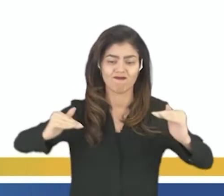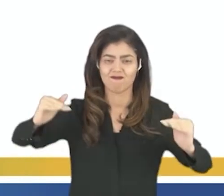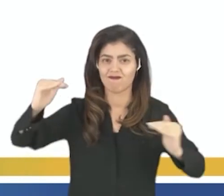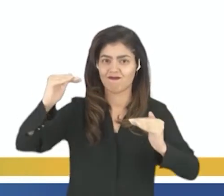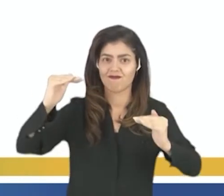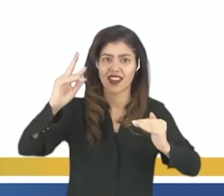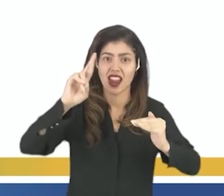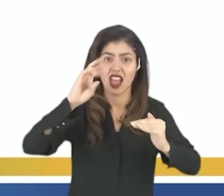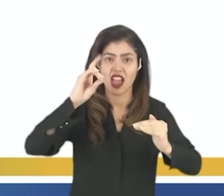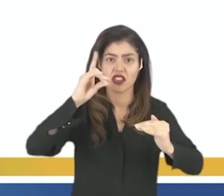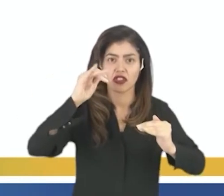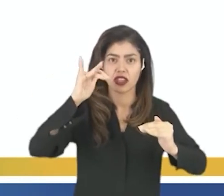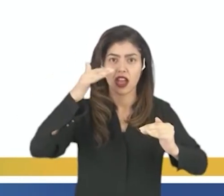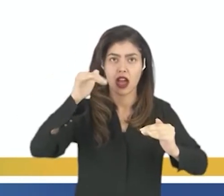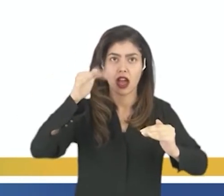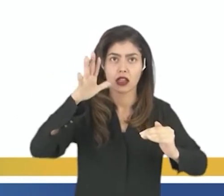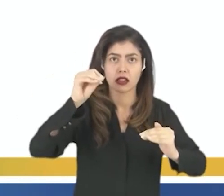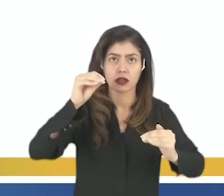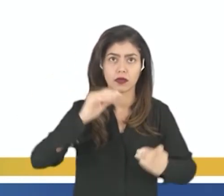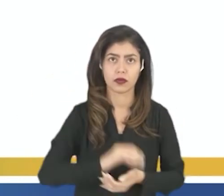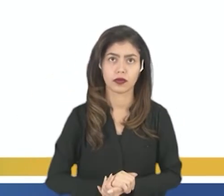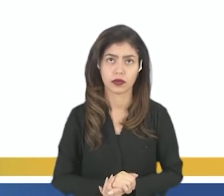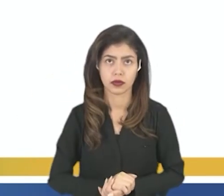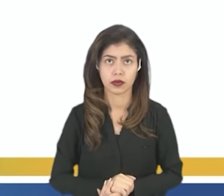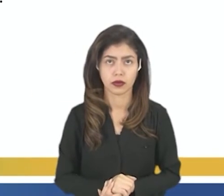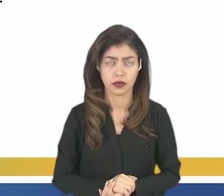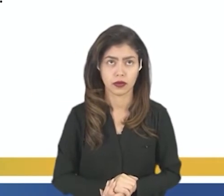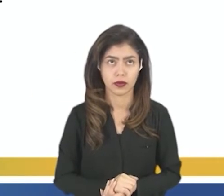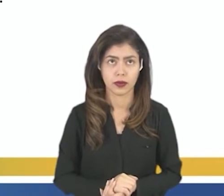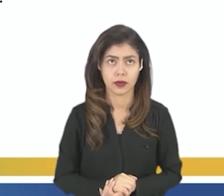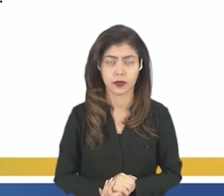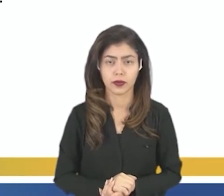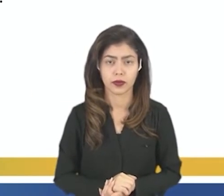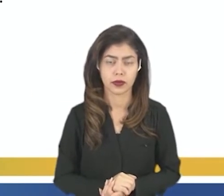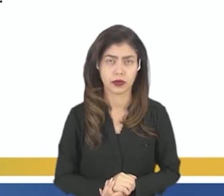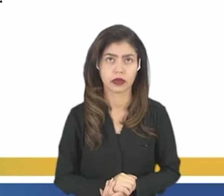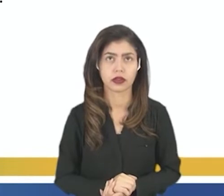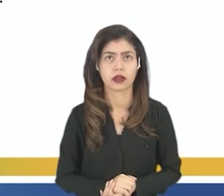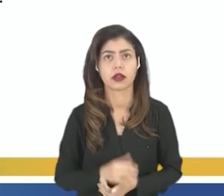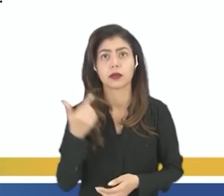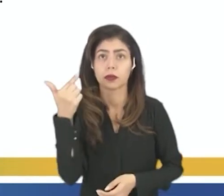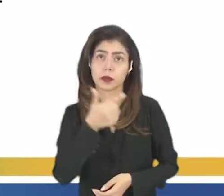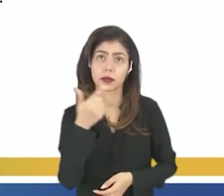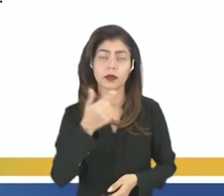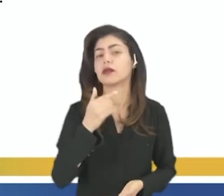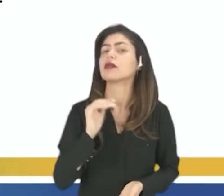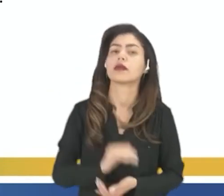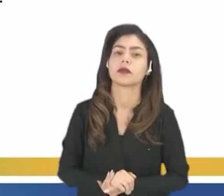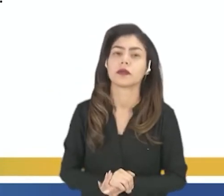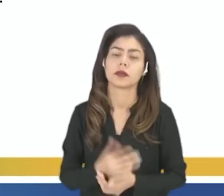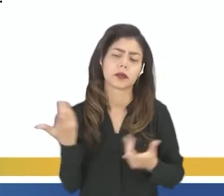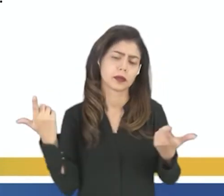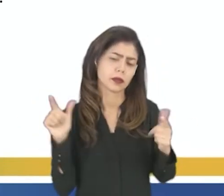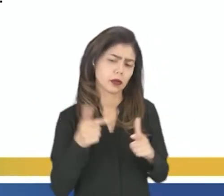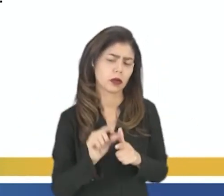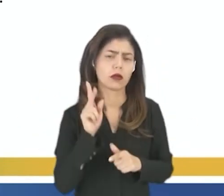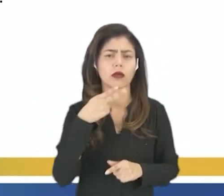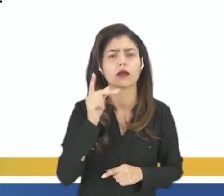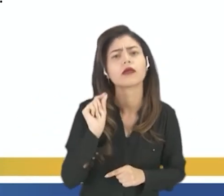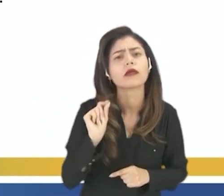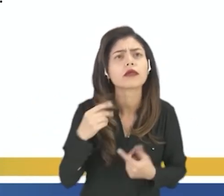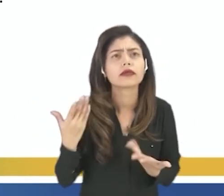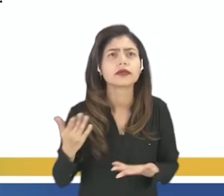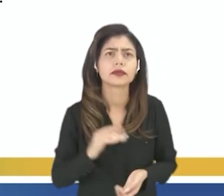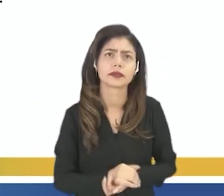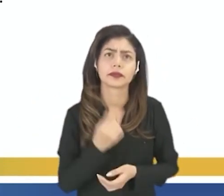de radiação que estava em seus corpos foi Oi Lúcia O que é a segunda questão que é uma questão menor diz assim